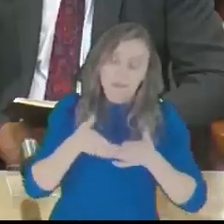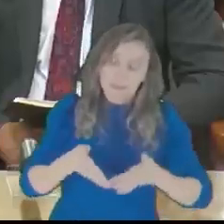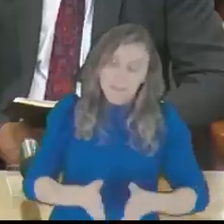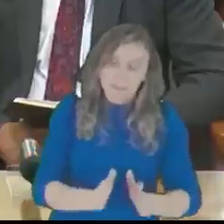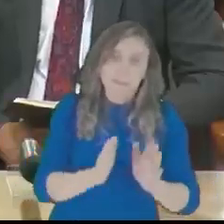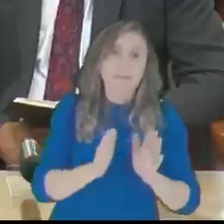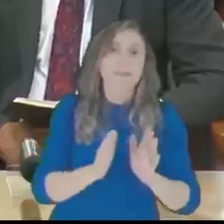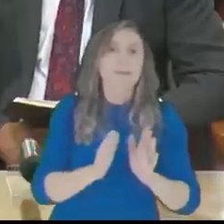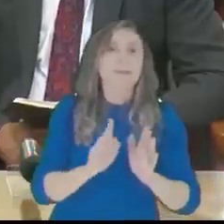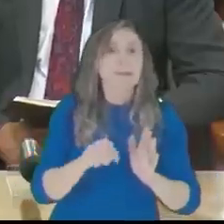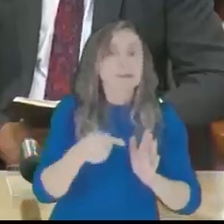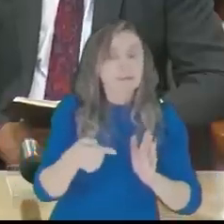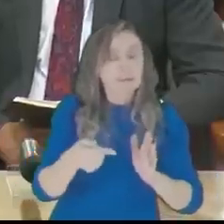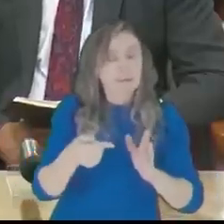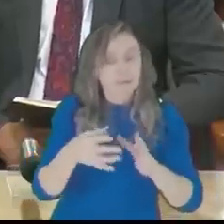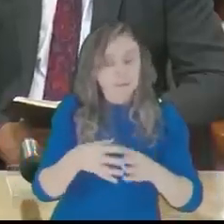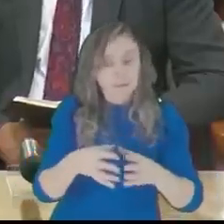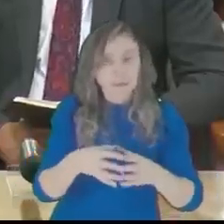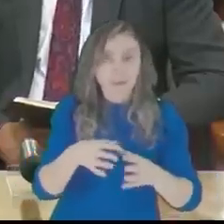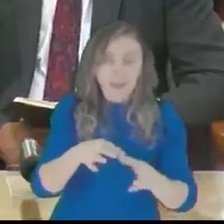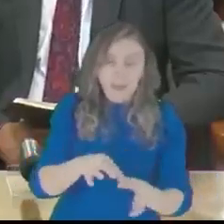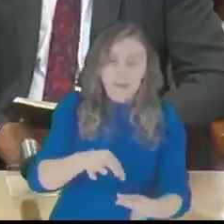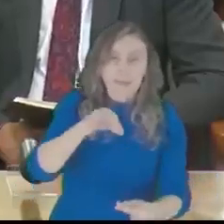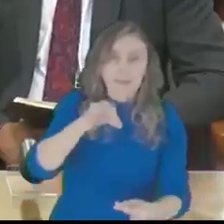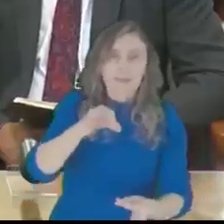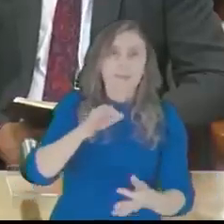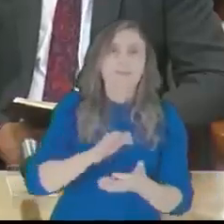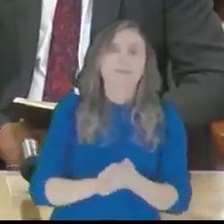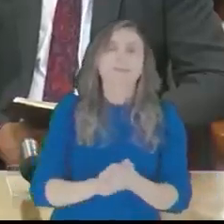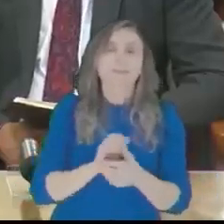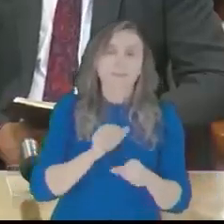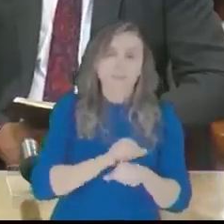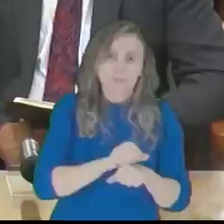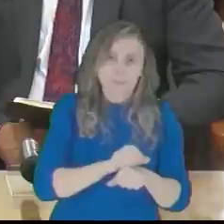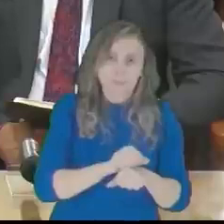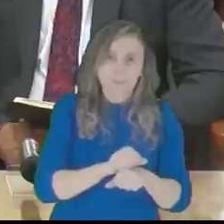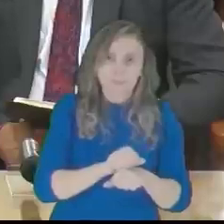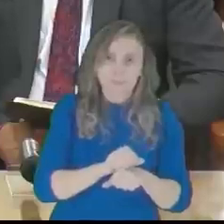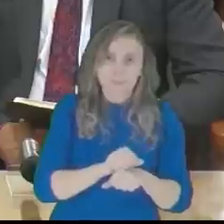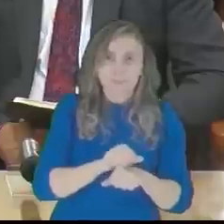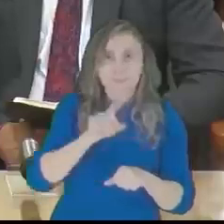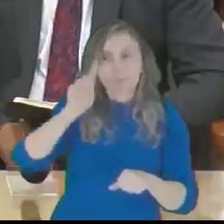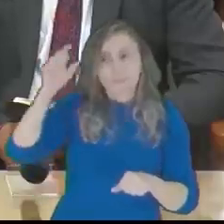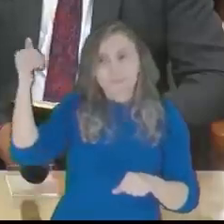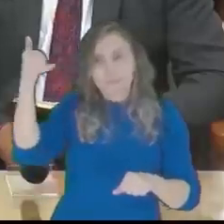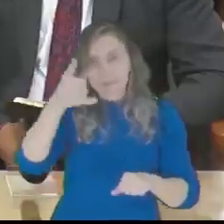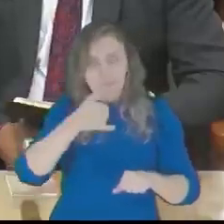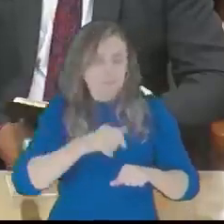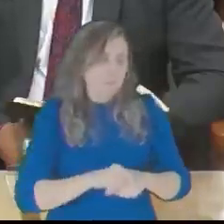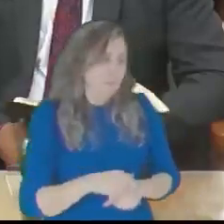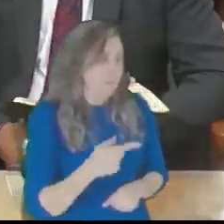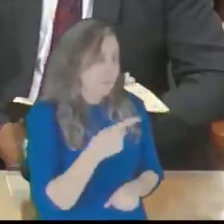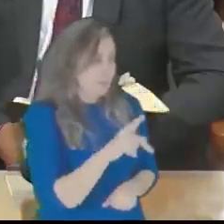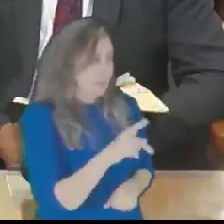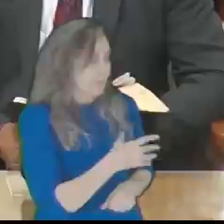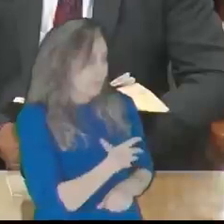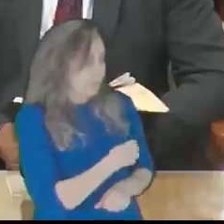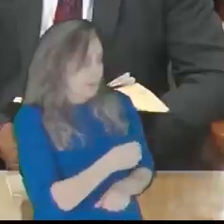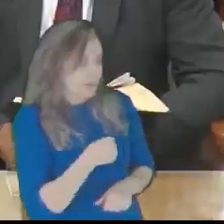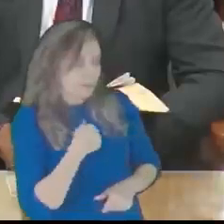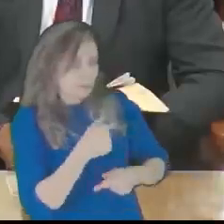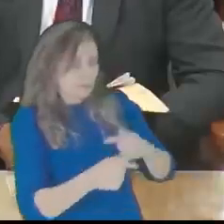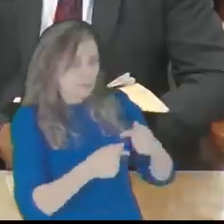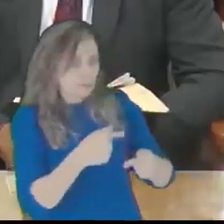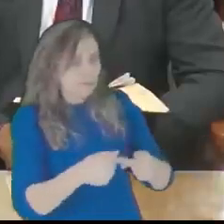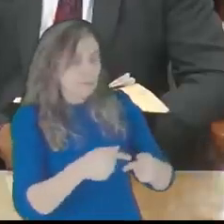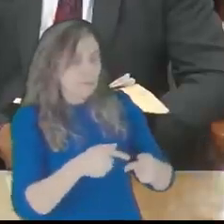descendência espiritual. Deus disse a Abraão: Abraão, você vai ter, seus filhos serão como a areia da praia.